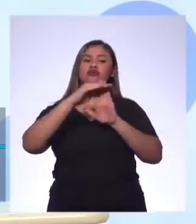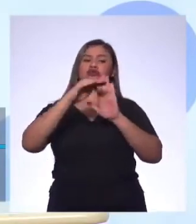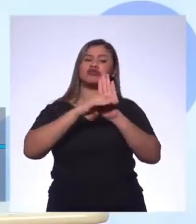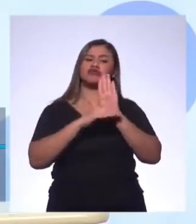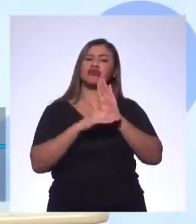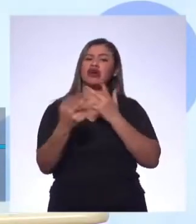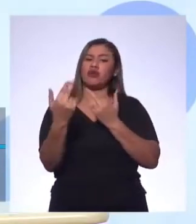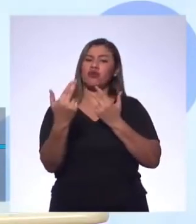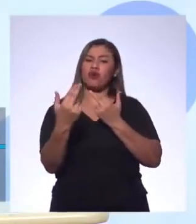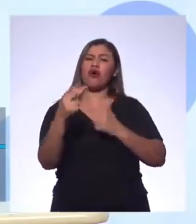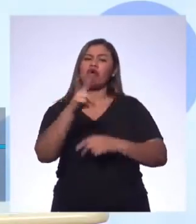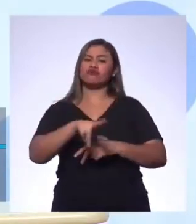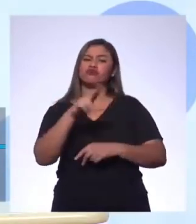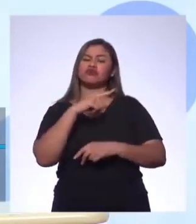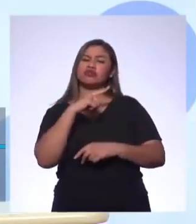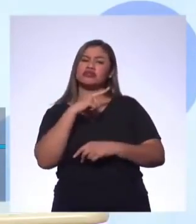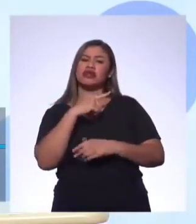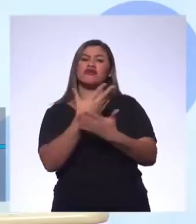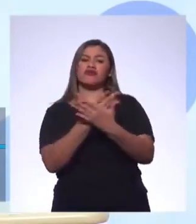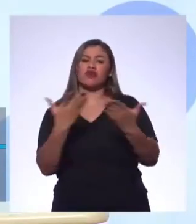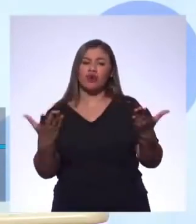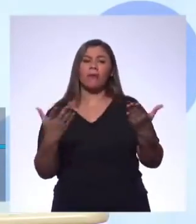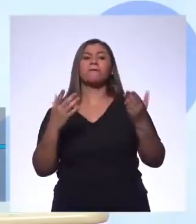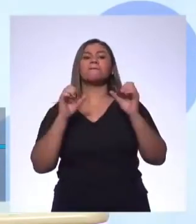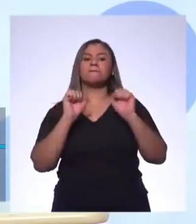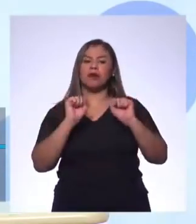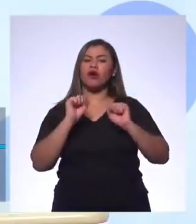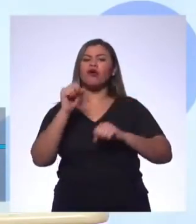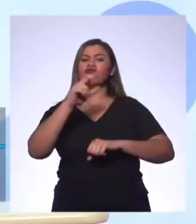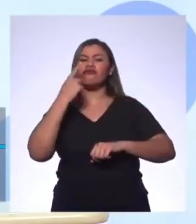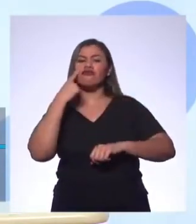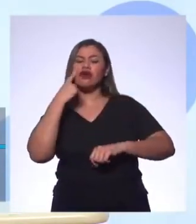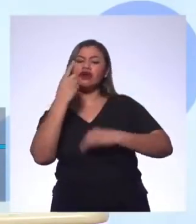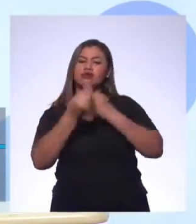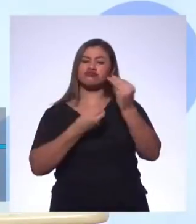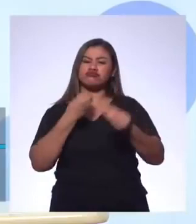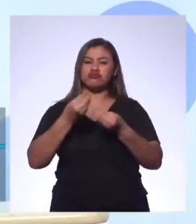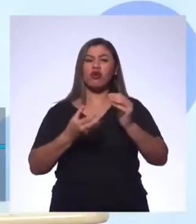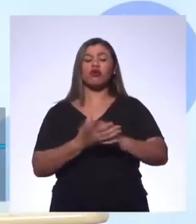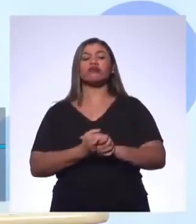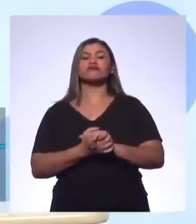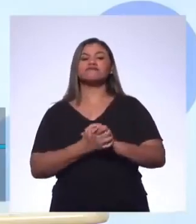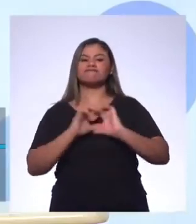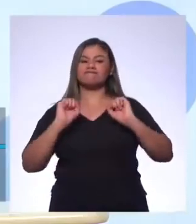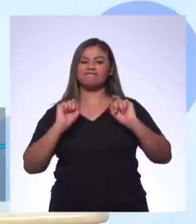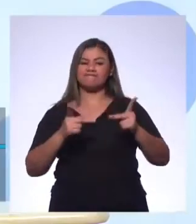muito parecido com o que a gente utiliza aqui. Até vocês já falaram muitas coisas do que vocês vão ver aqui agora.